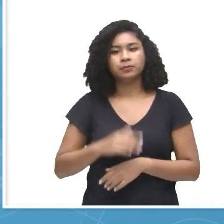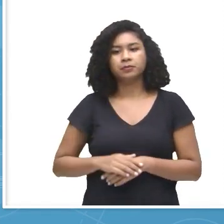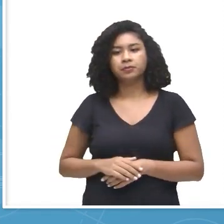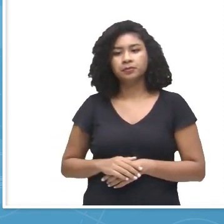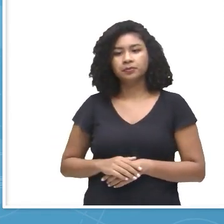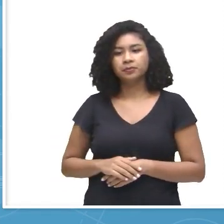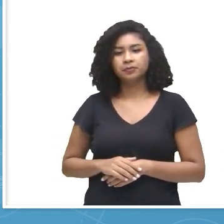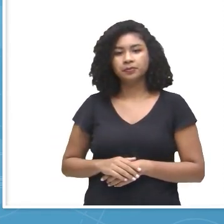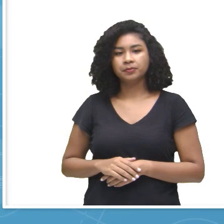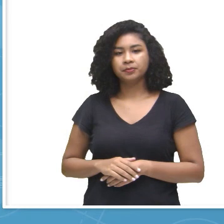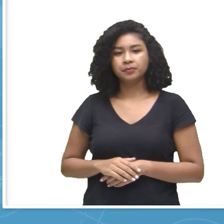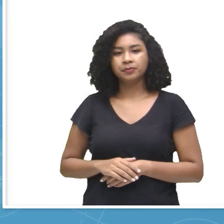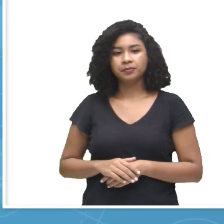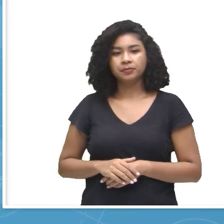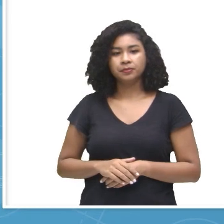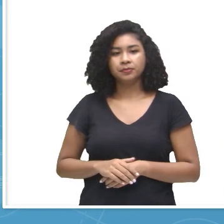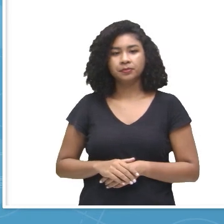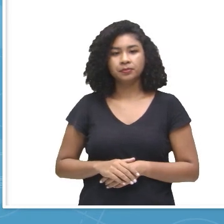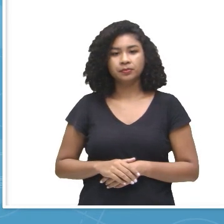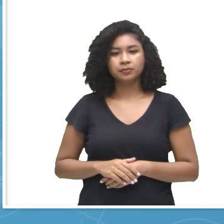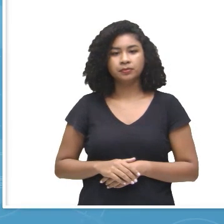tempo.